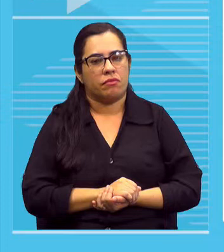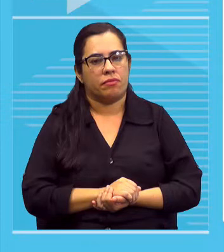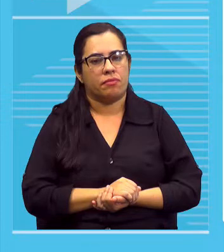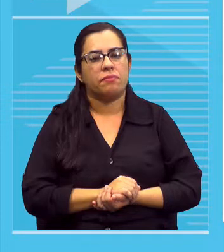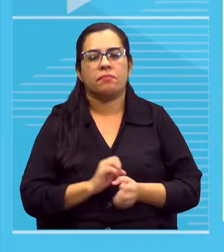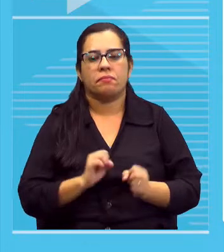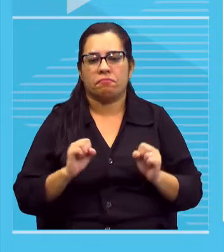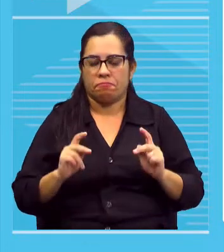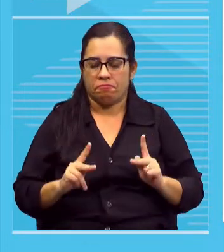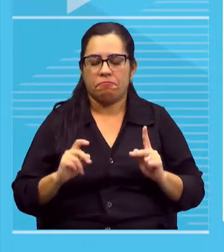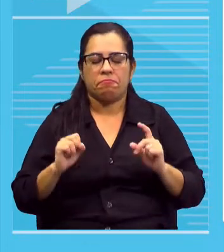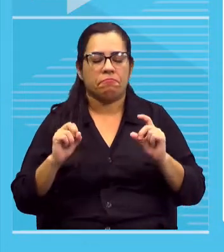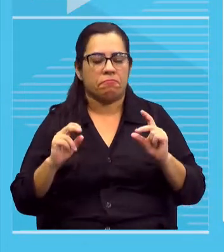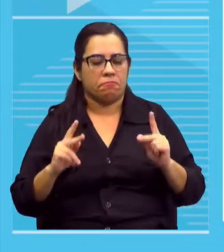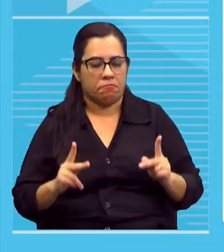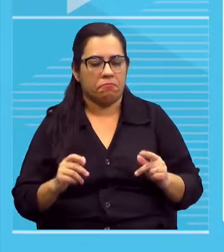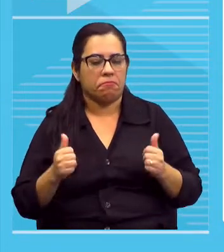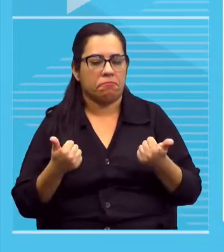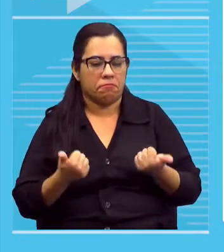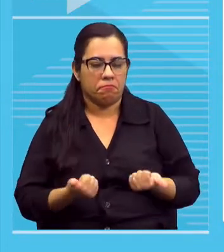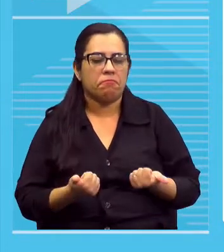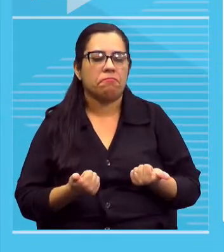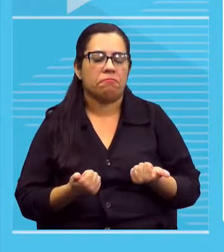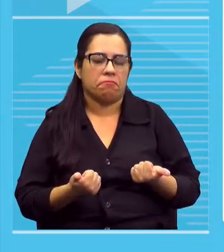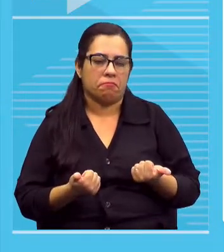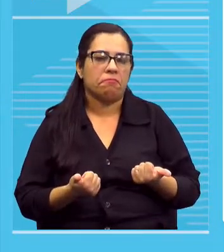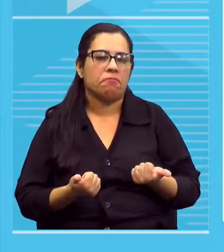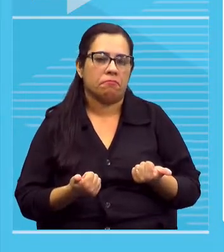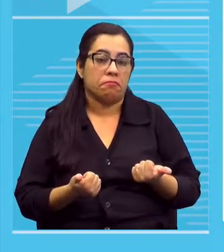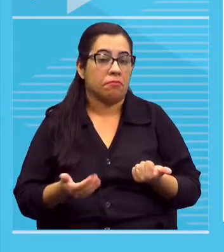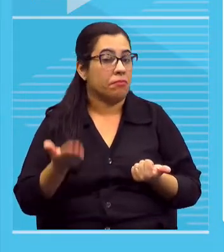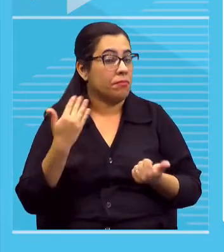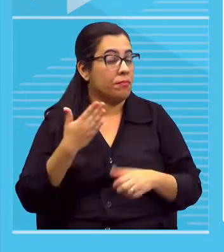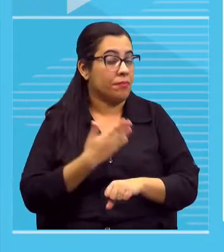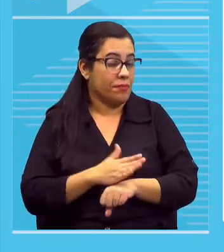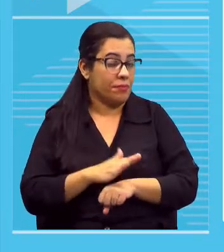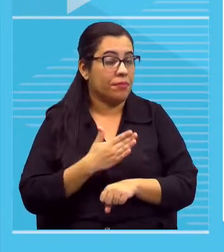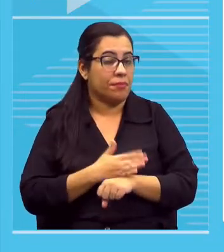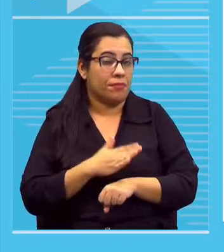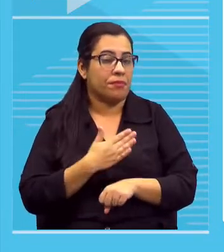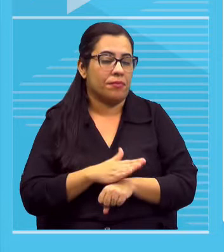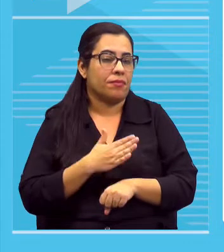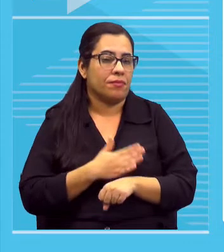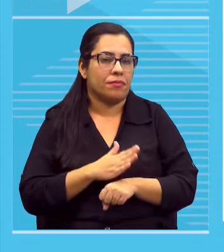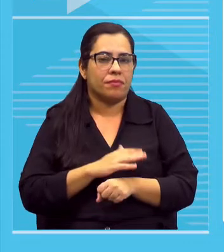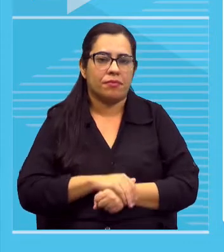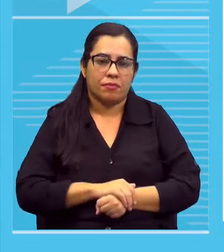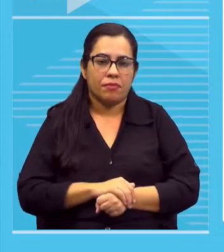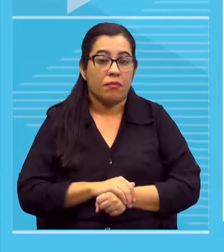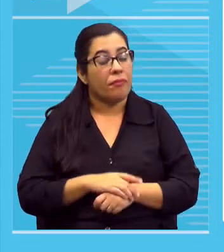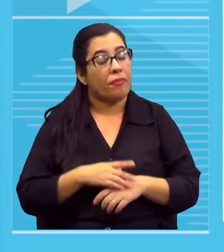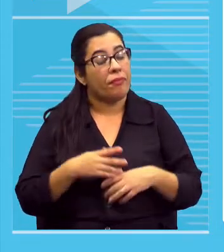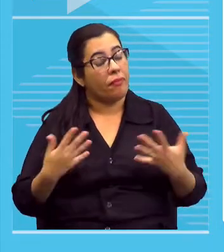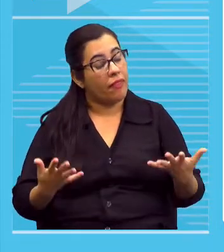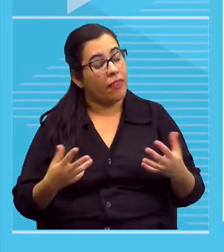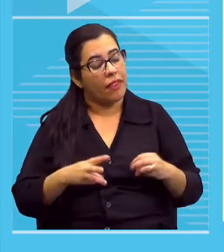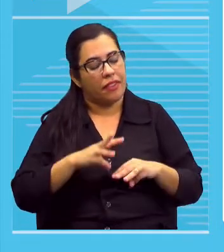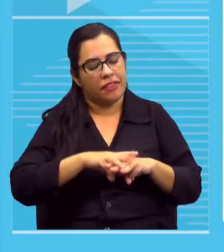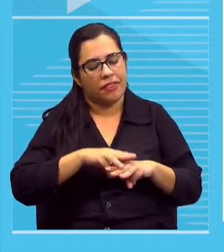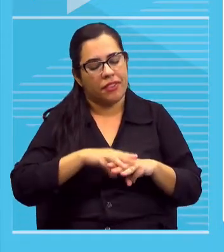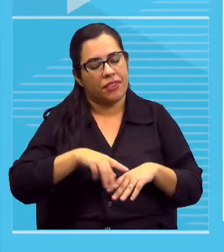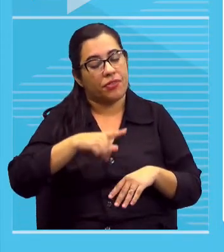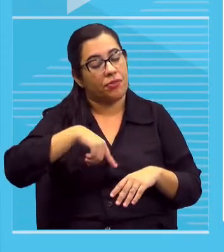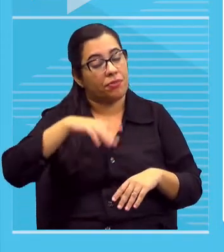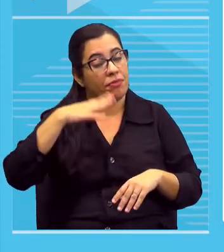é muito bem muito bem muito bem muito bem em shoppings Bora praticar é pai o que matemática na